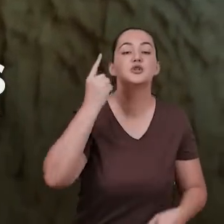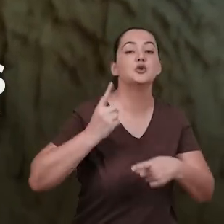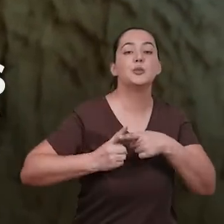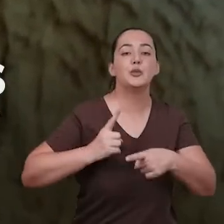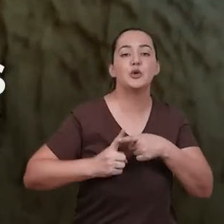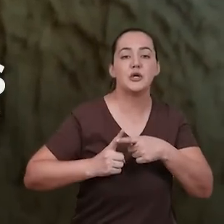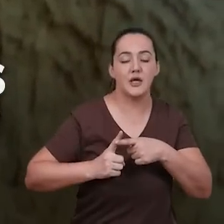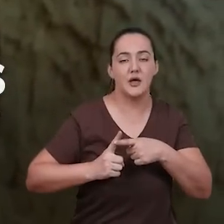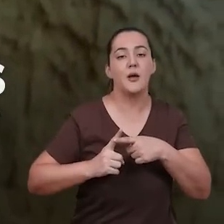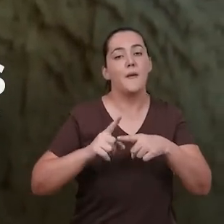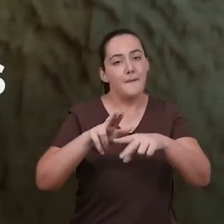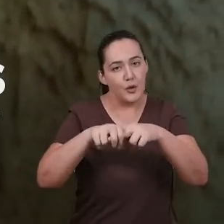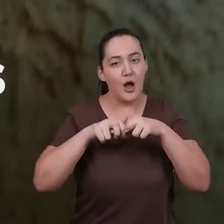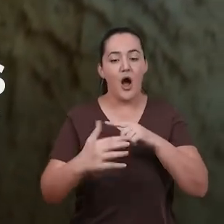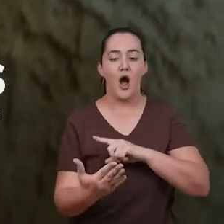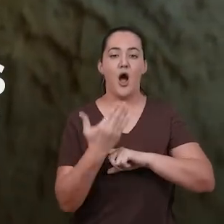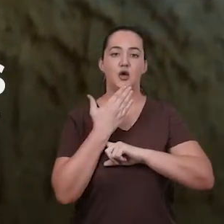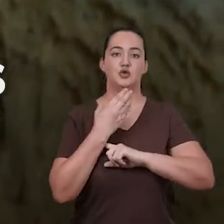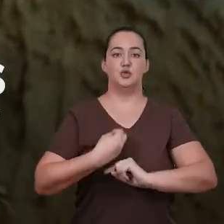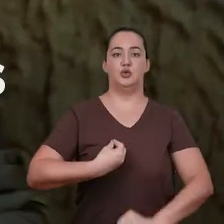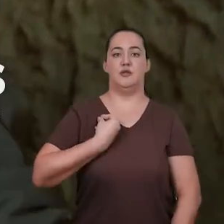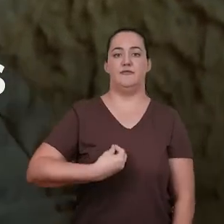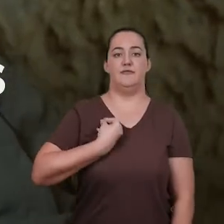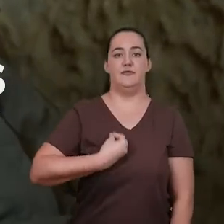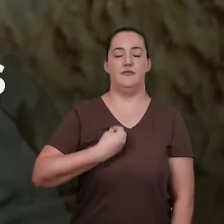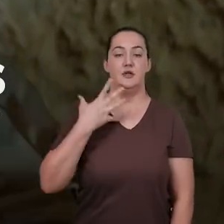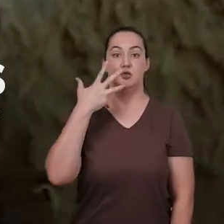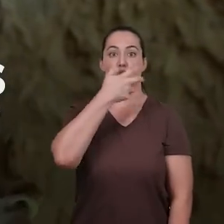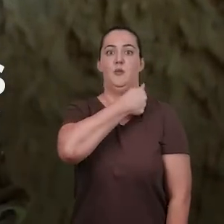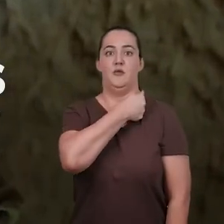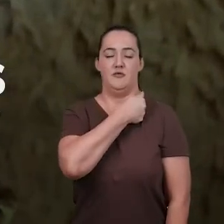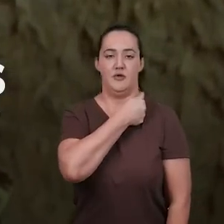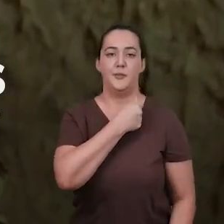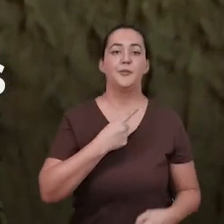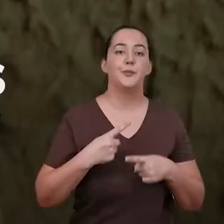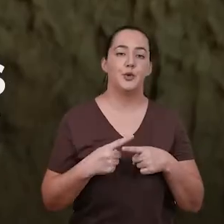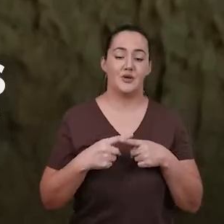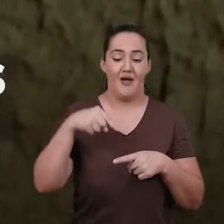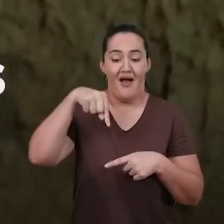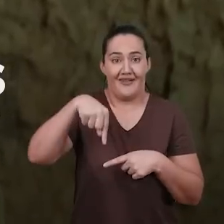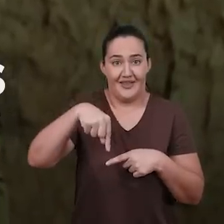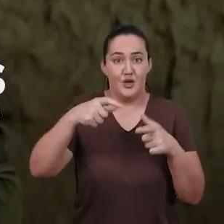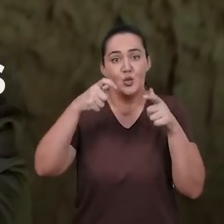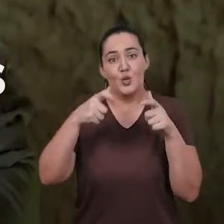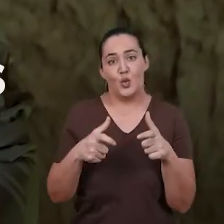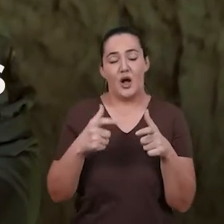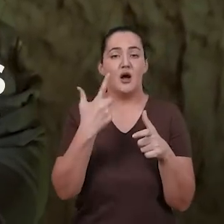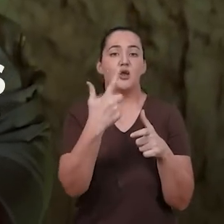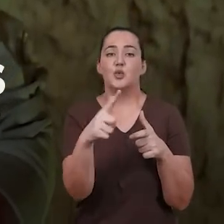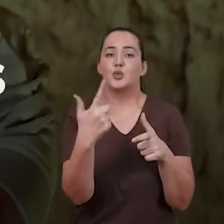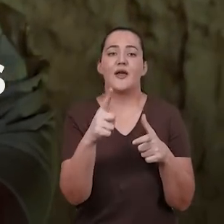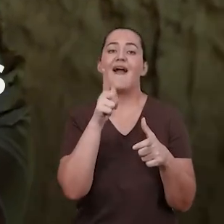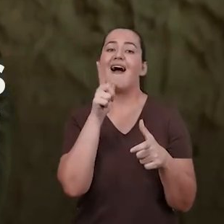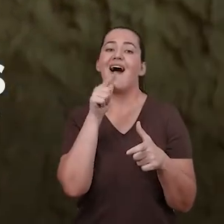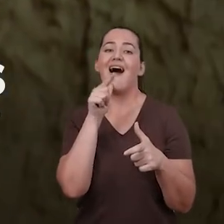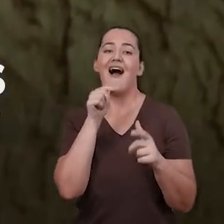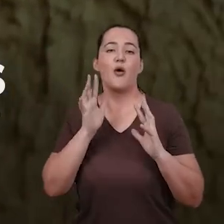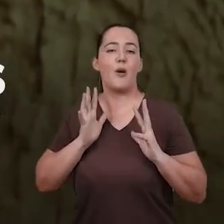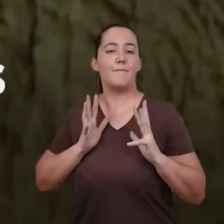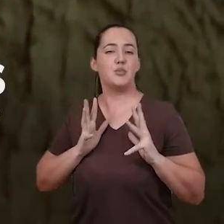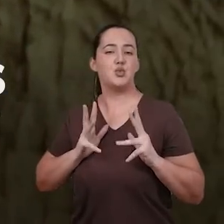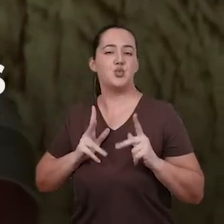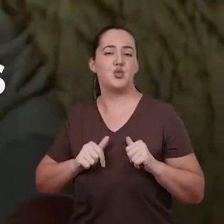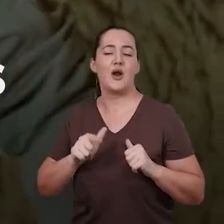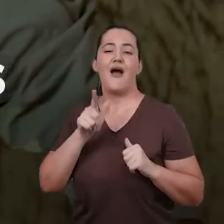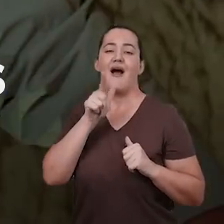nesses lugares aqui era até uma questão de sobrevivência. Eu explico. Aqui não há uma reserva d'água